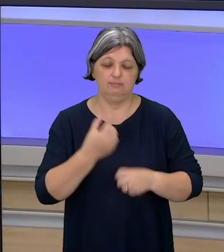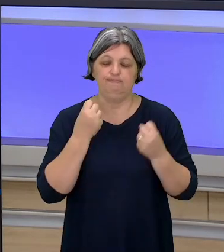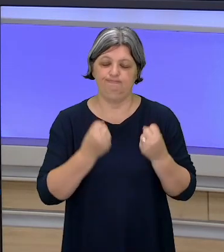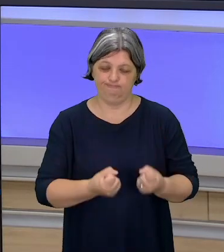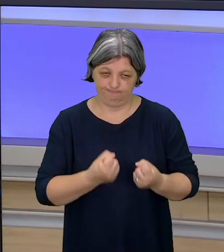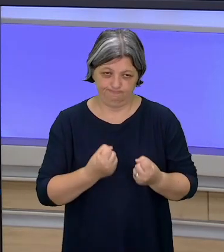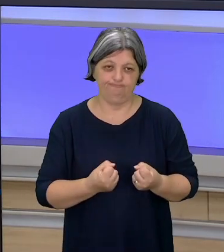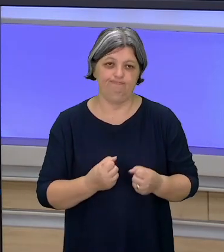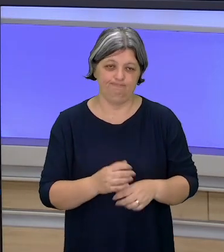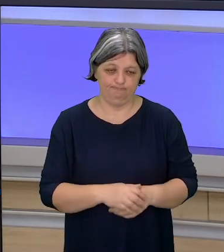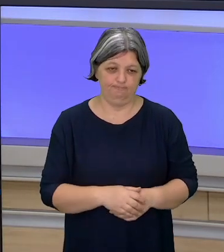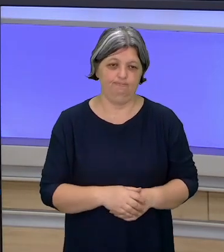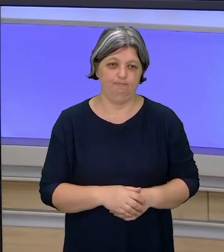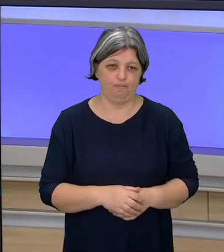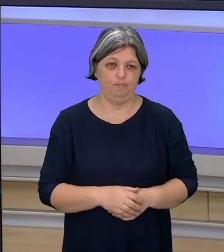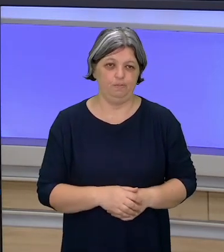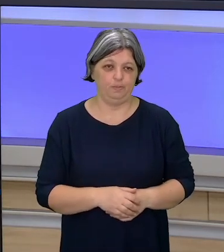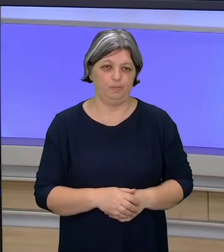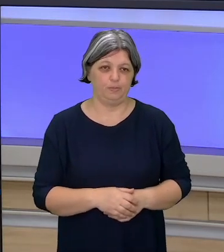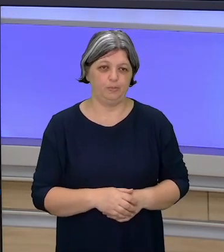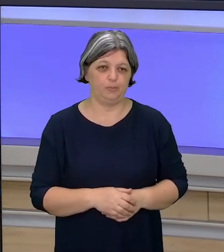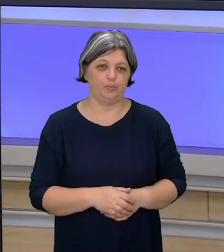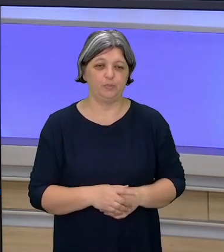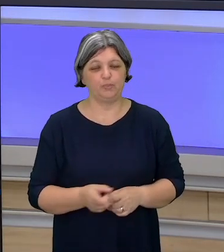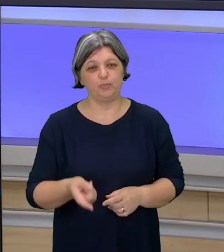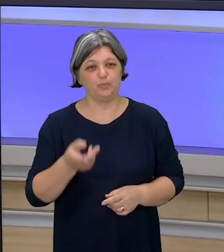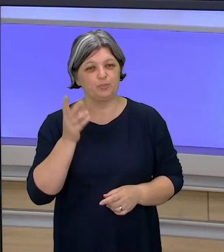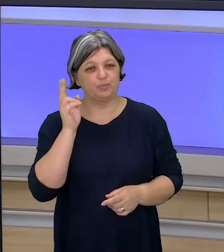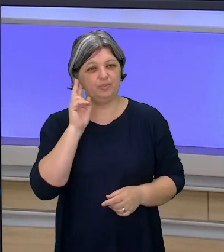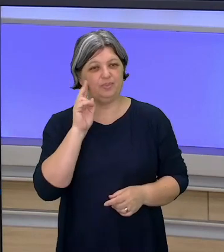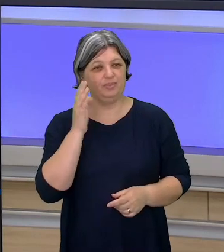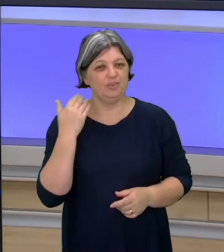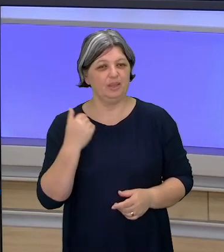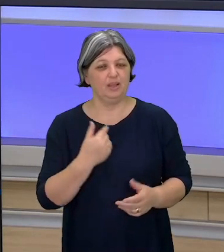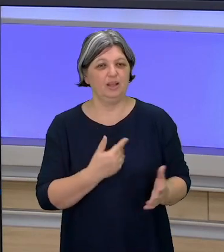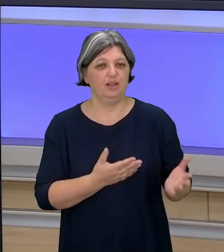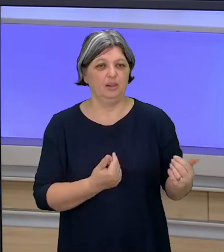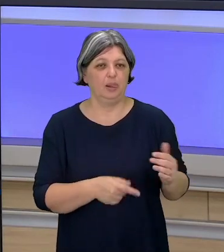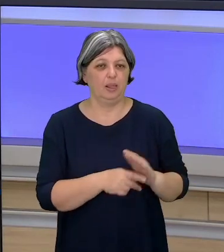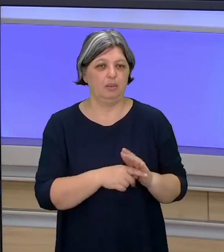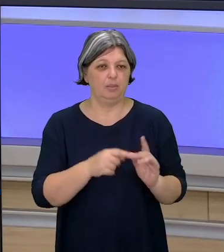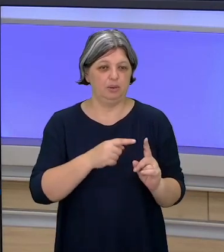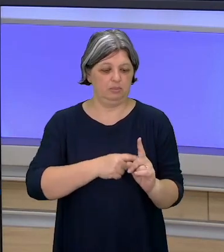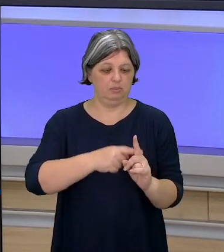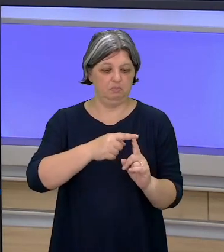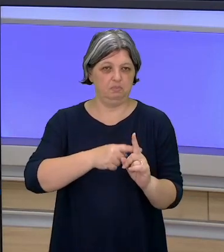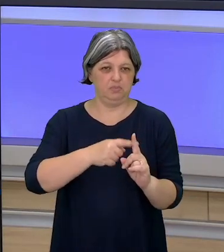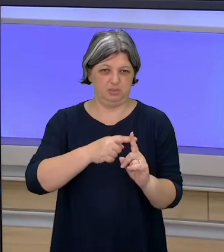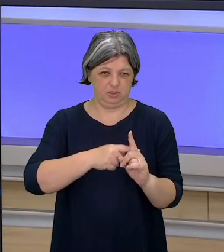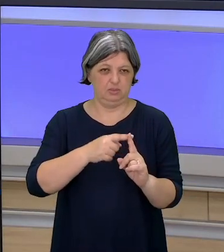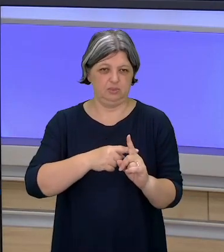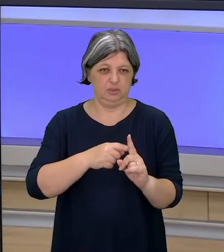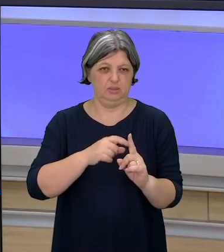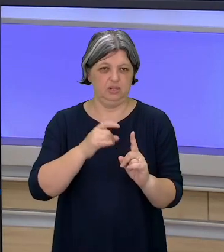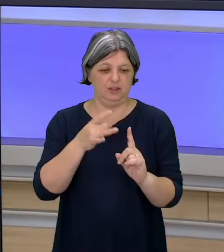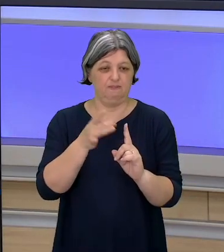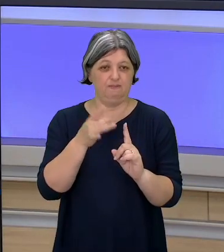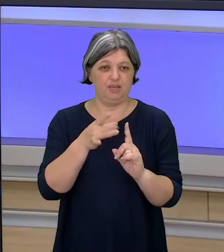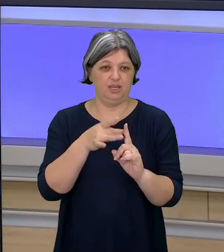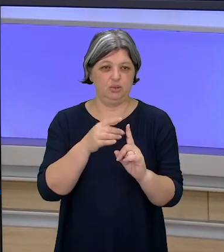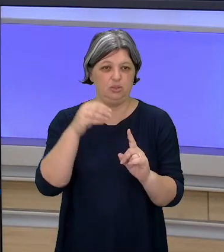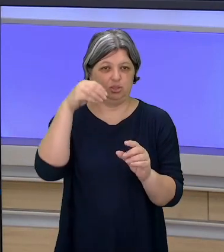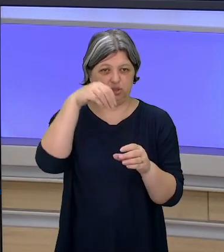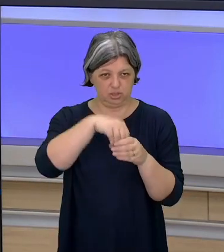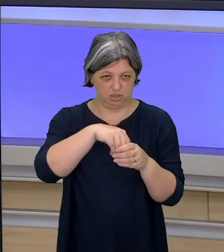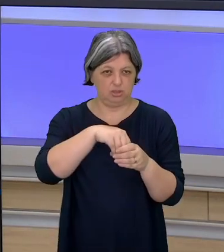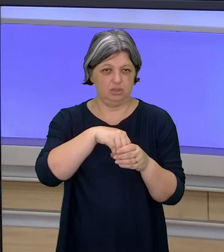ele... tanto que, quando eu era jovem, a gente usava termômetro com mercúrio, né? Era um termômetro de vidro e tinha mercúrio